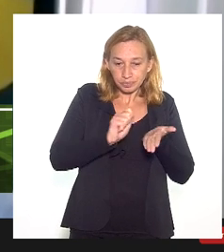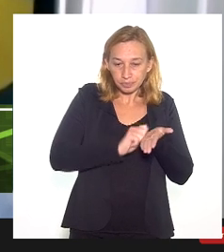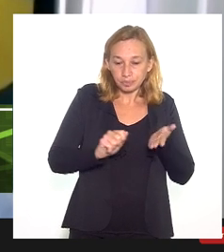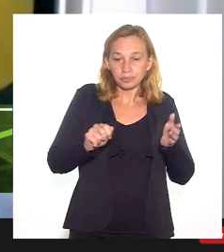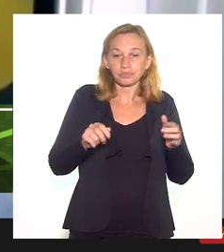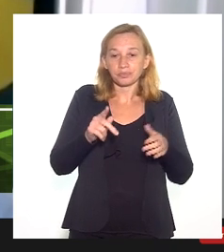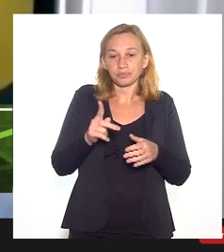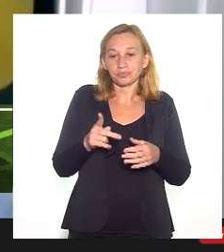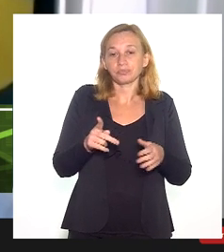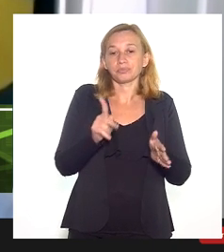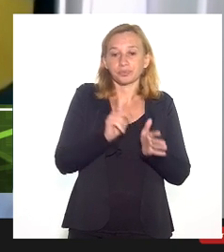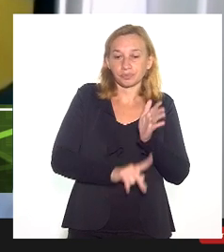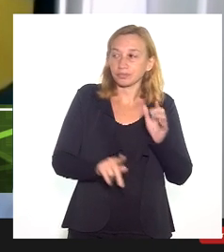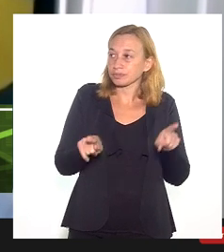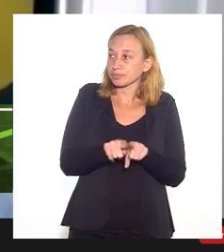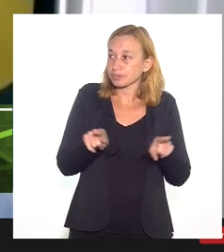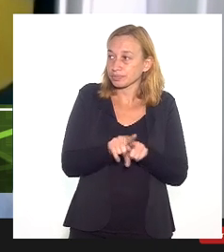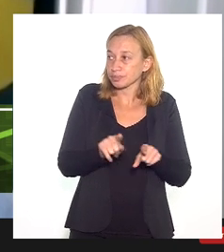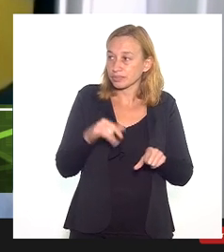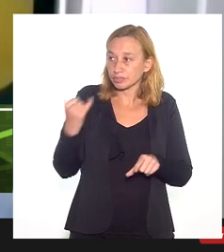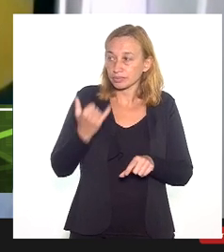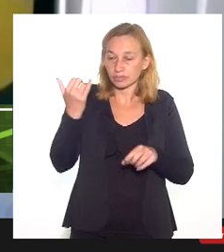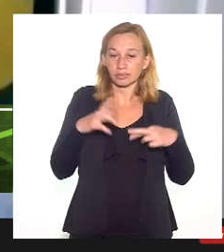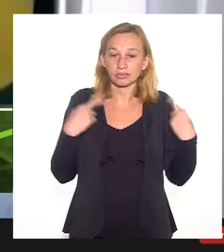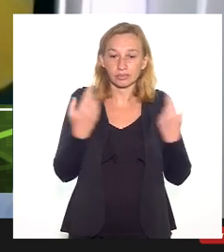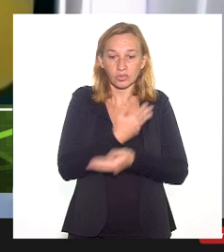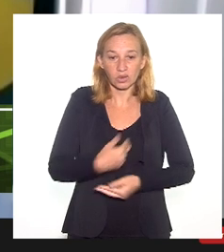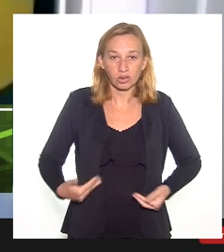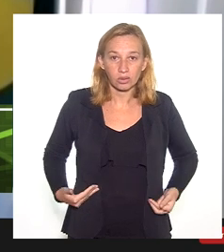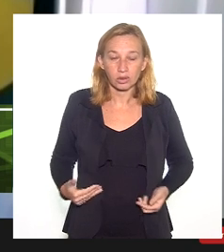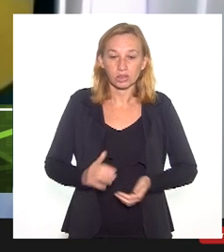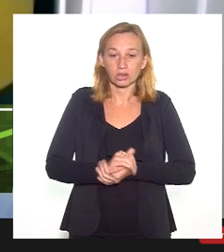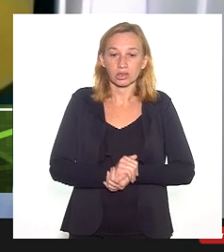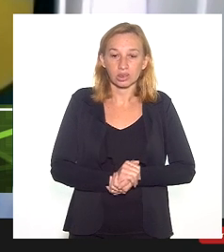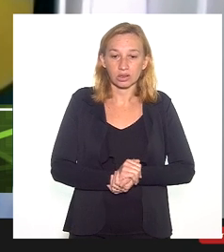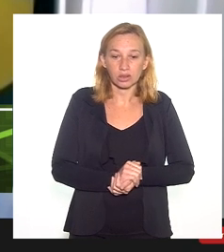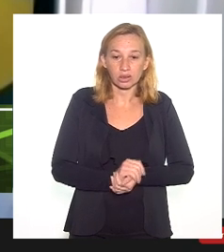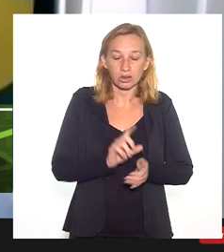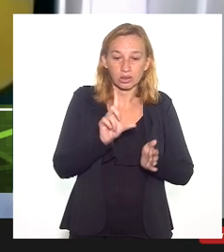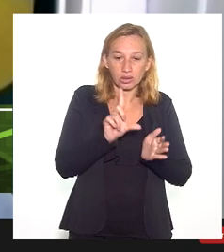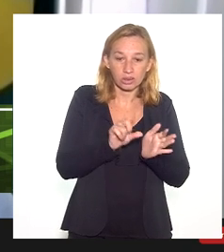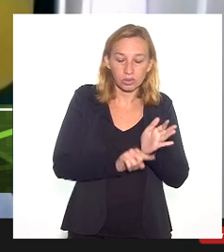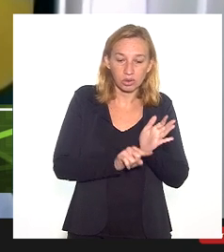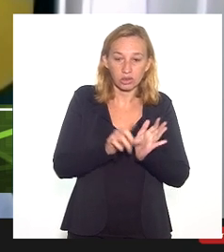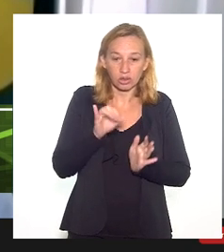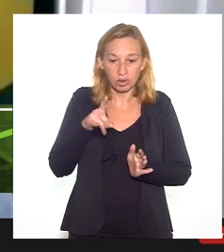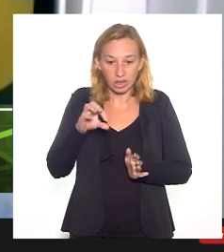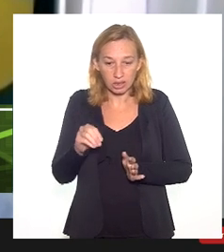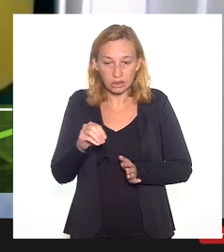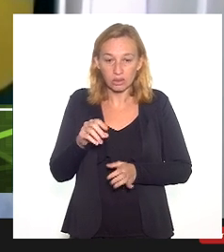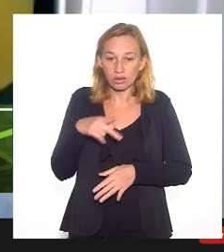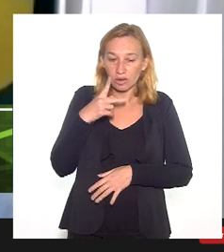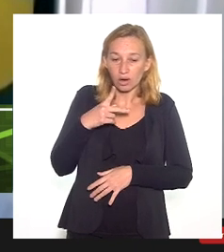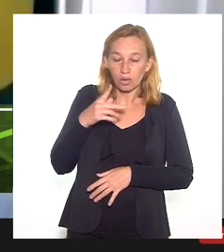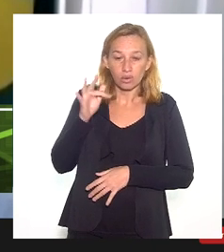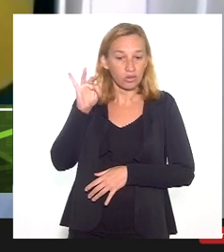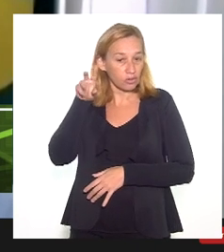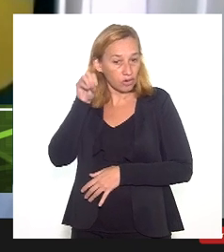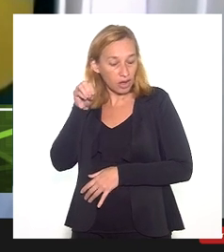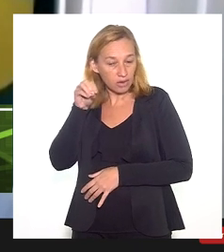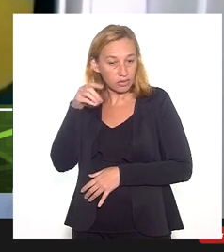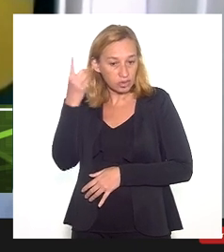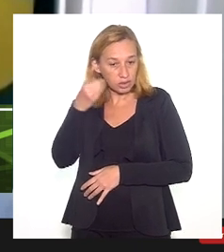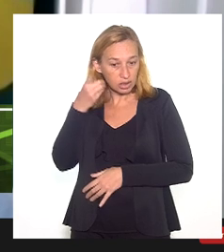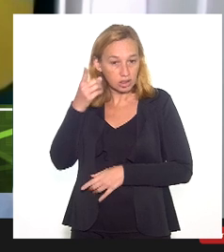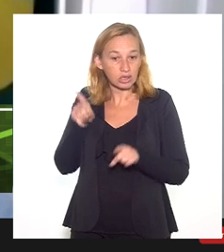também. É muito importante que na audiência pública que nós faremos sobre a regulamentação dos duodécimos, e como disse o Flávio, eu repito, a